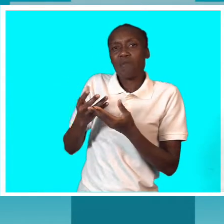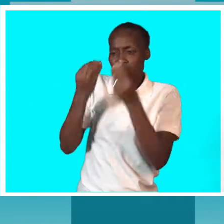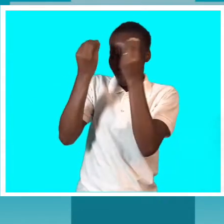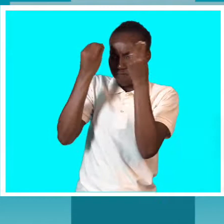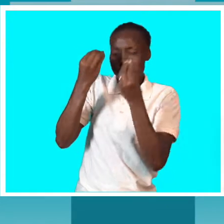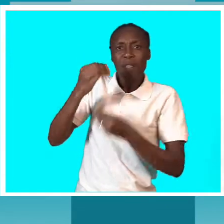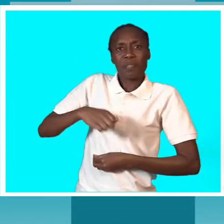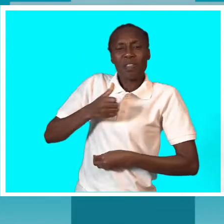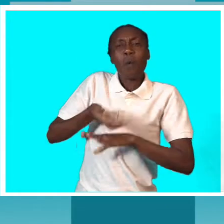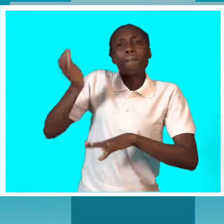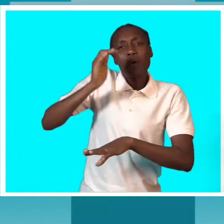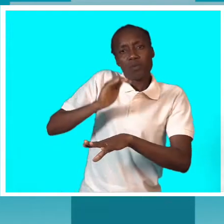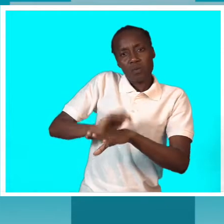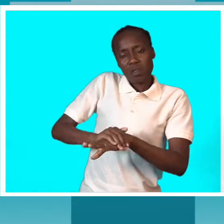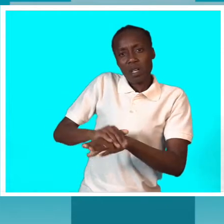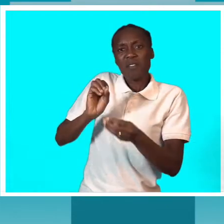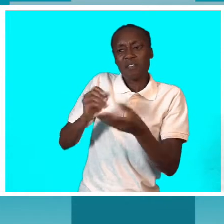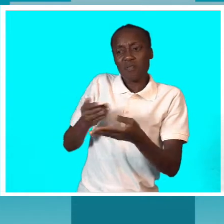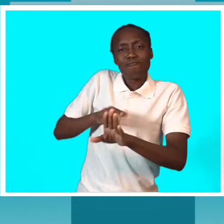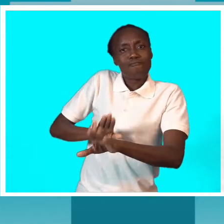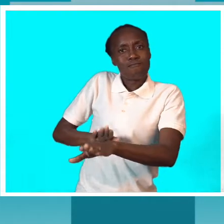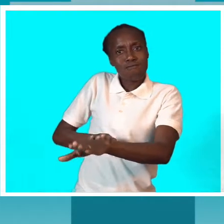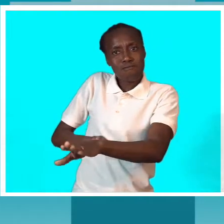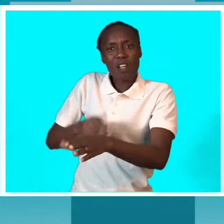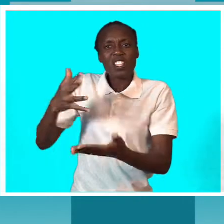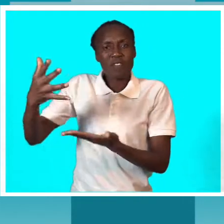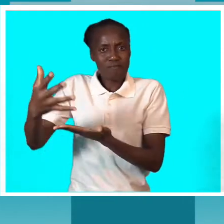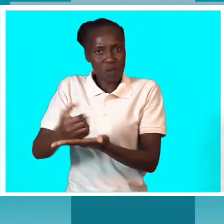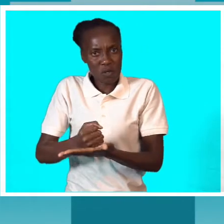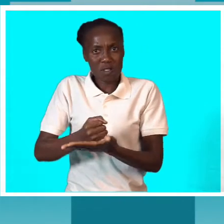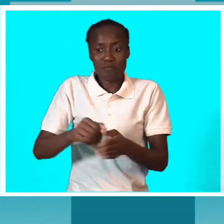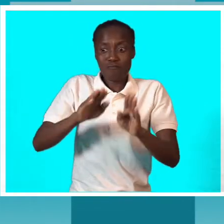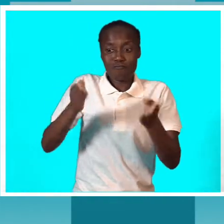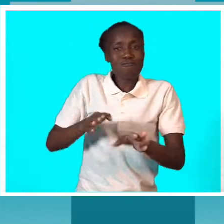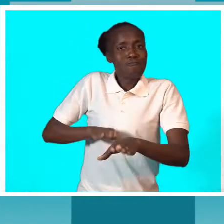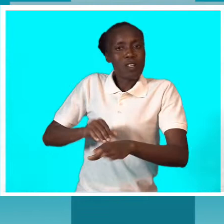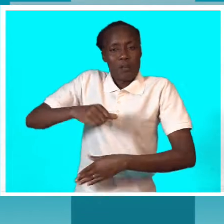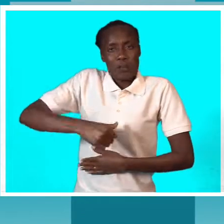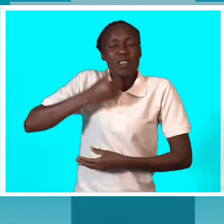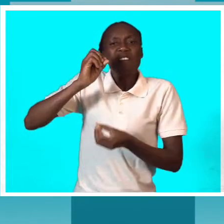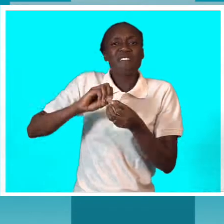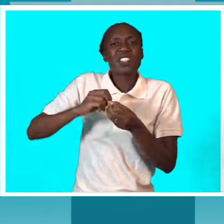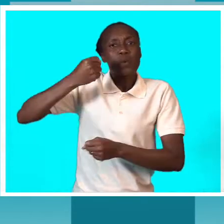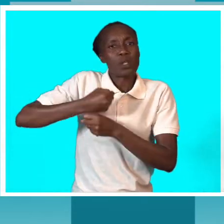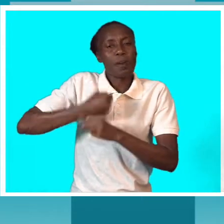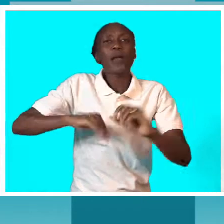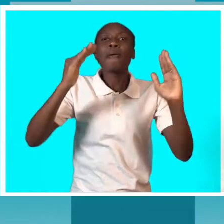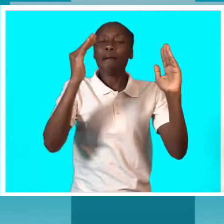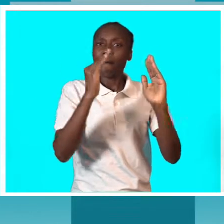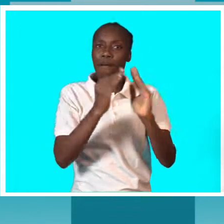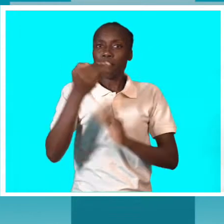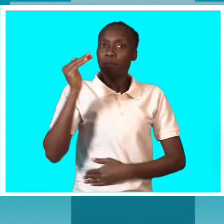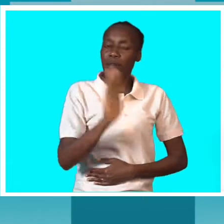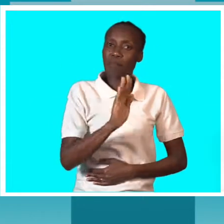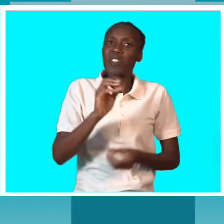Neste momento, são modistas, adquiriram máquina, fazem seus trabalhos nas suas casas e com um valor conseguem